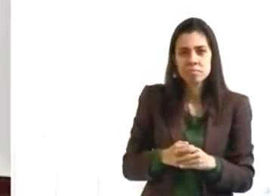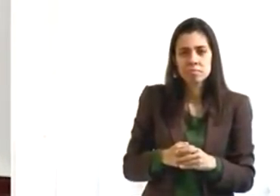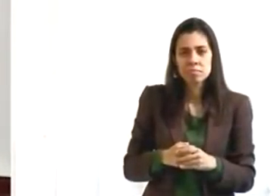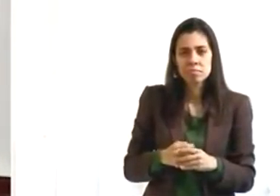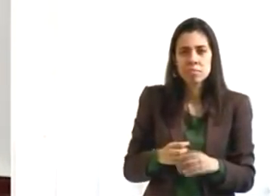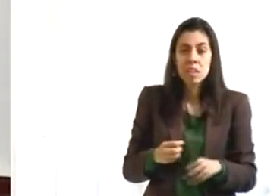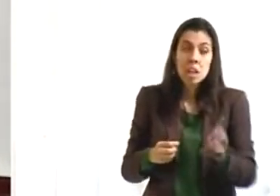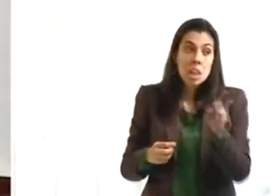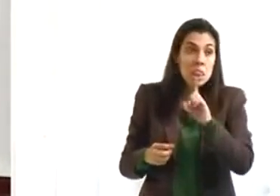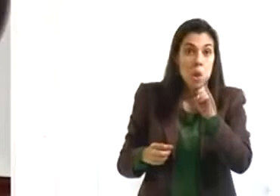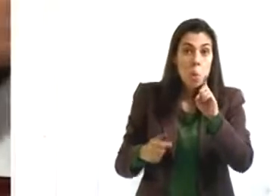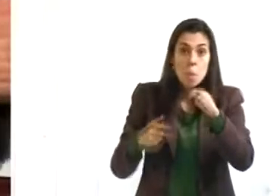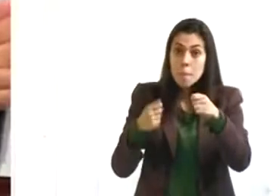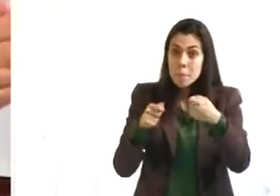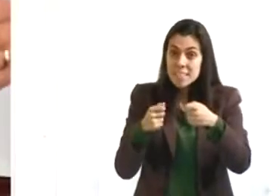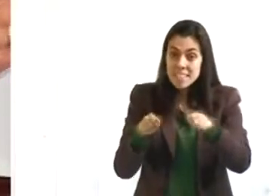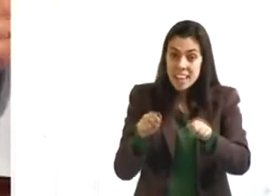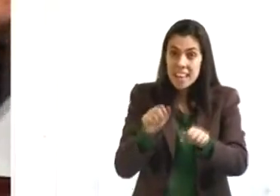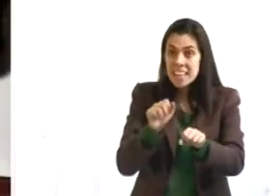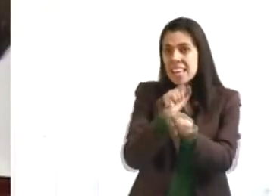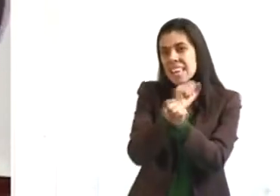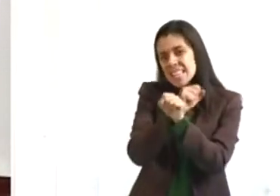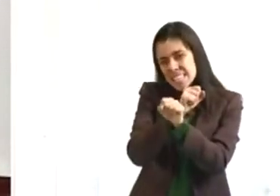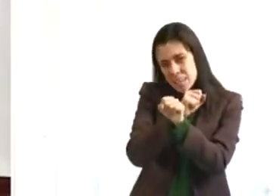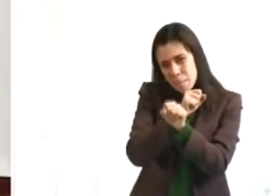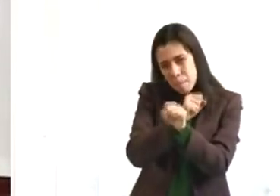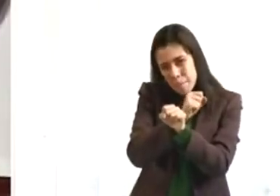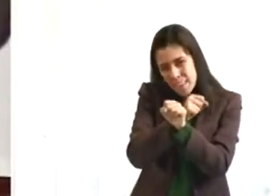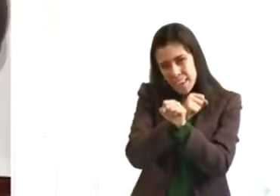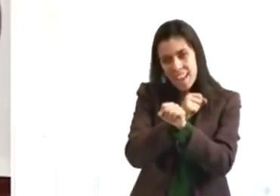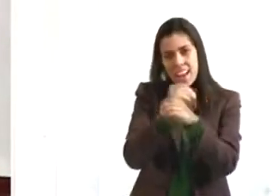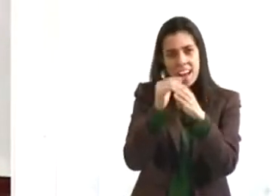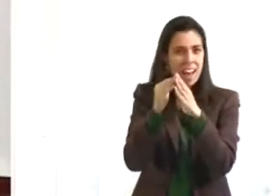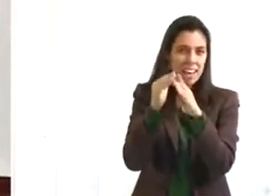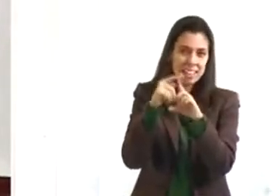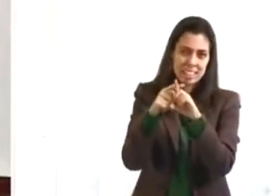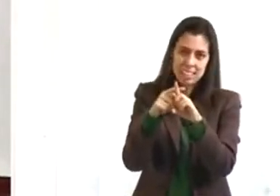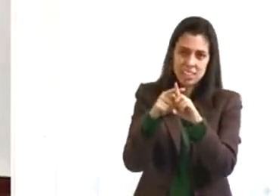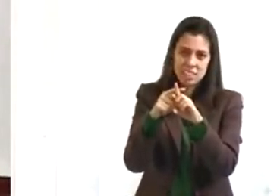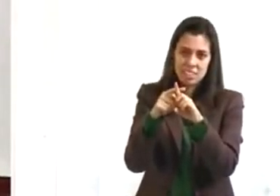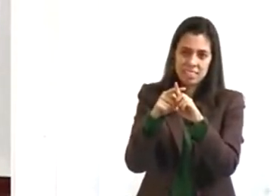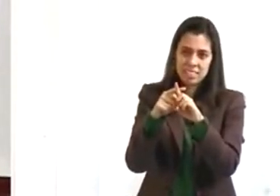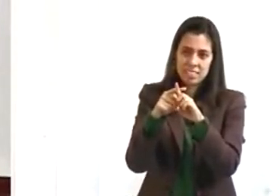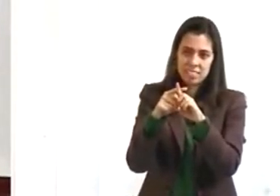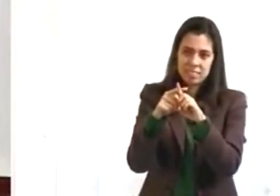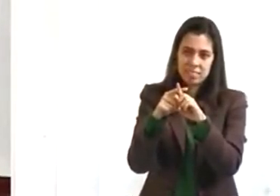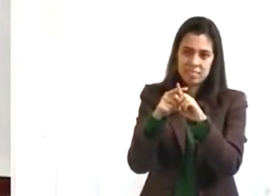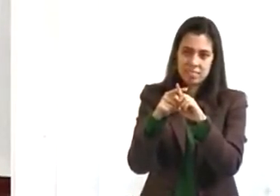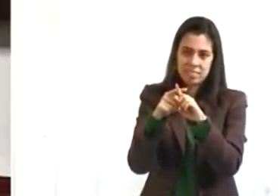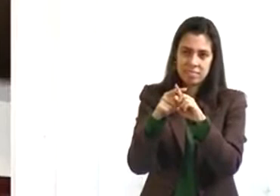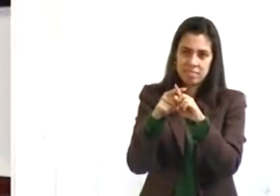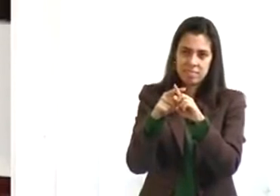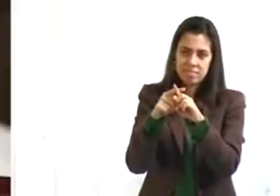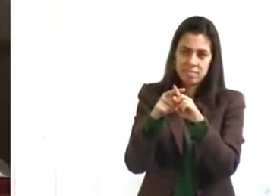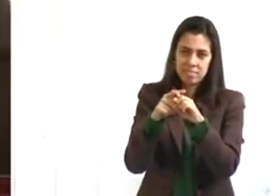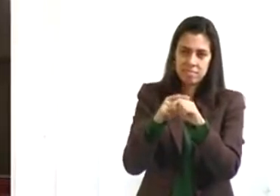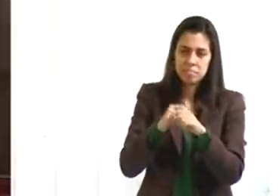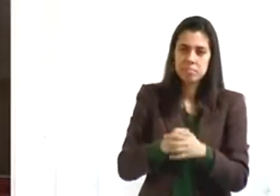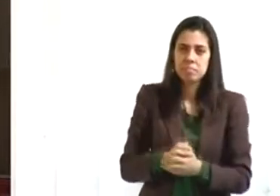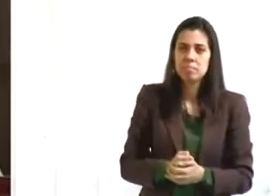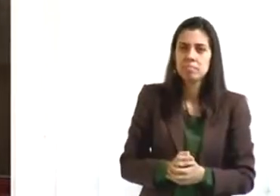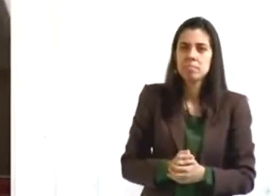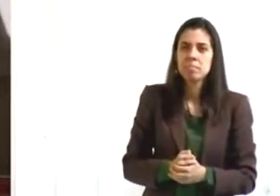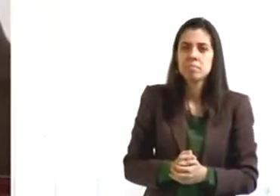às vezes dizem assim: eu não prego, pastor, eu não evangelizo, eu não faço discípulos, porque a minha igreja não dá ênfase a esse